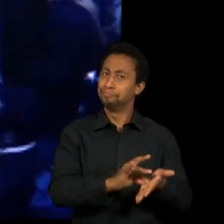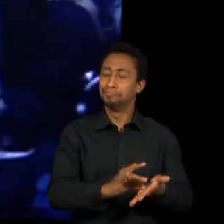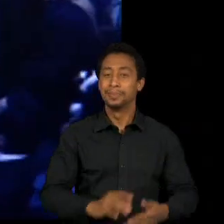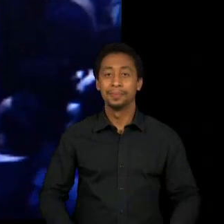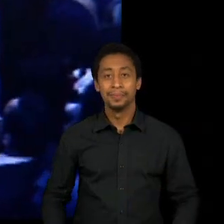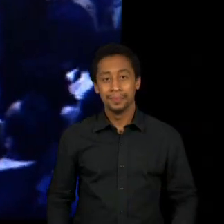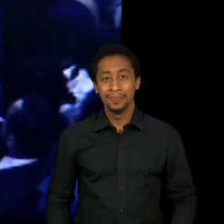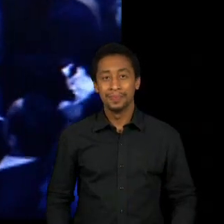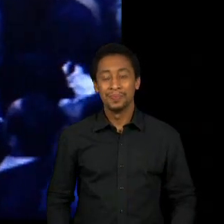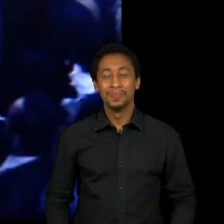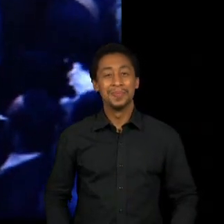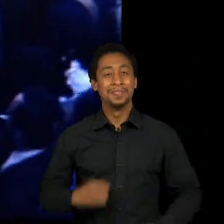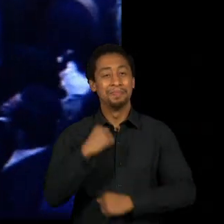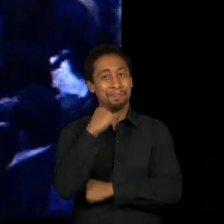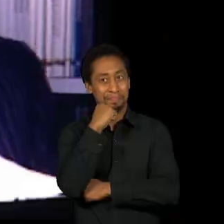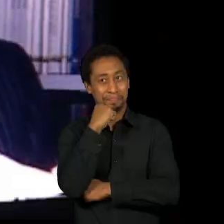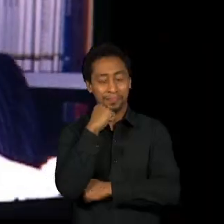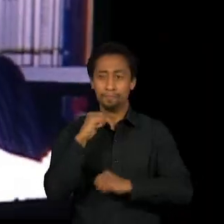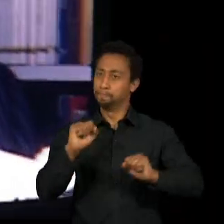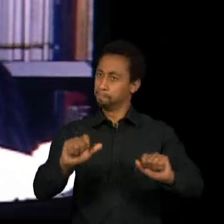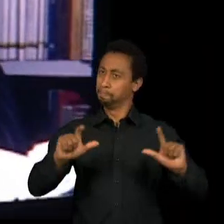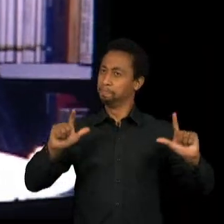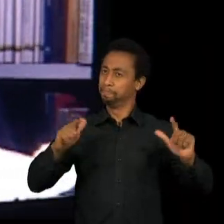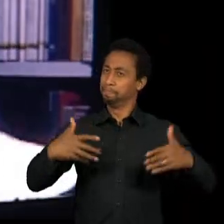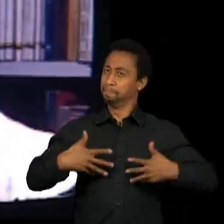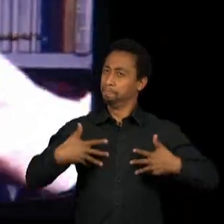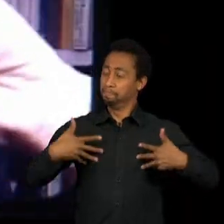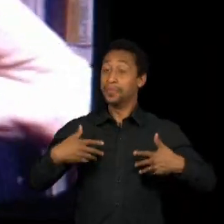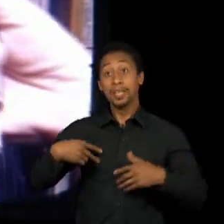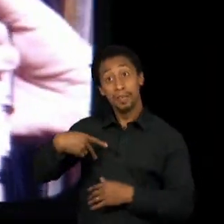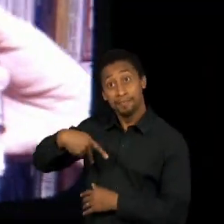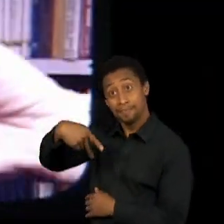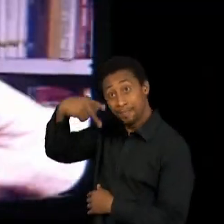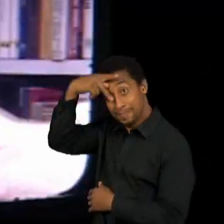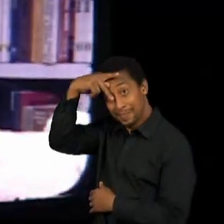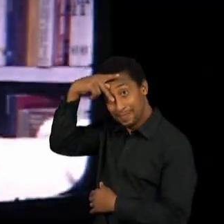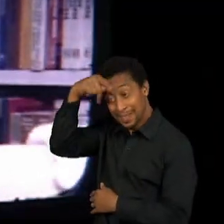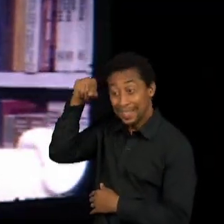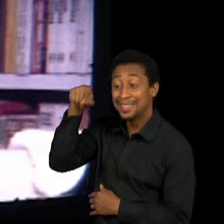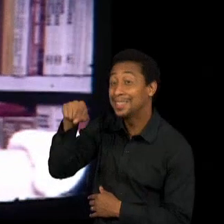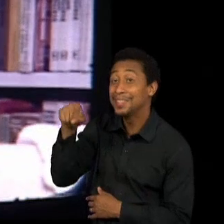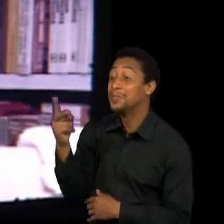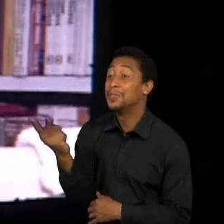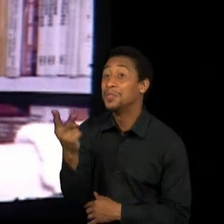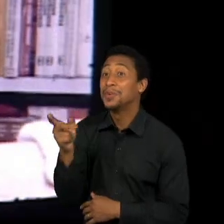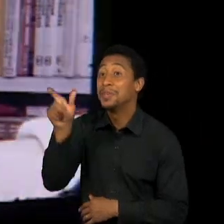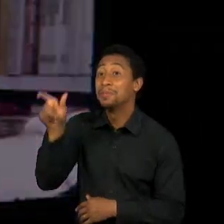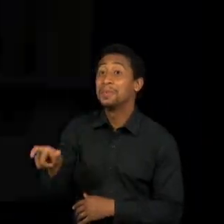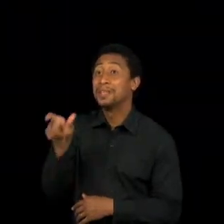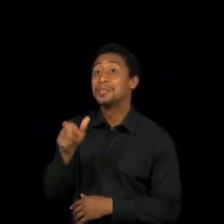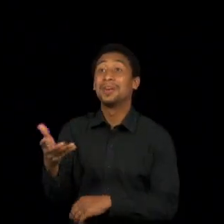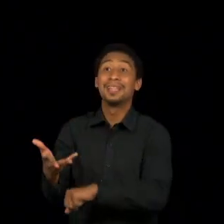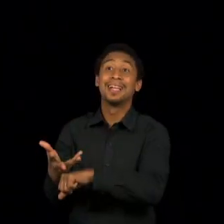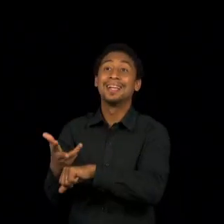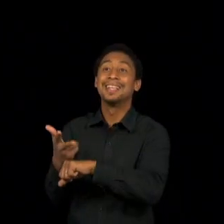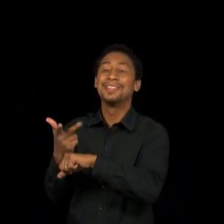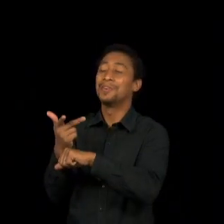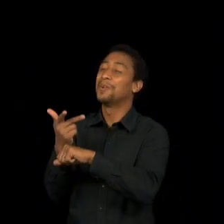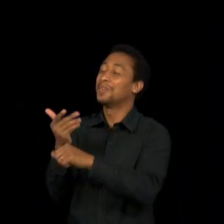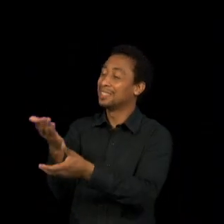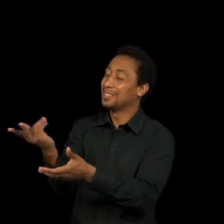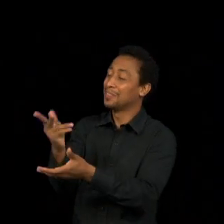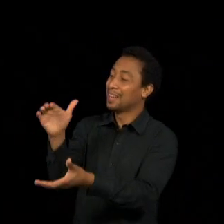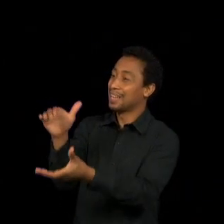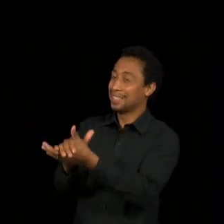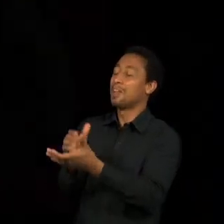Uma figura iluminada que se dispôs a ser padrinho de casamento de dois jovens talentosos em início de carreira,